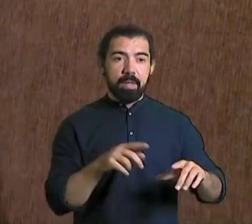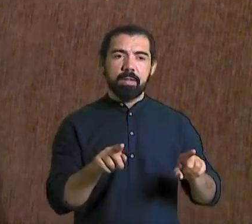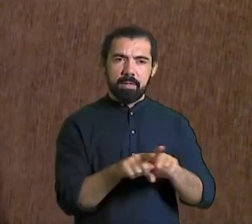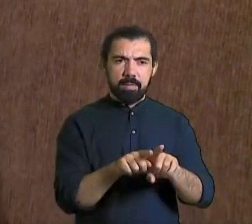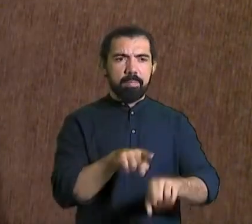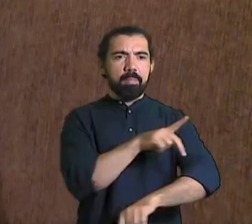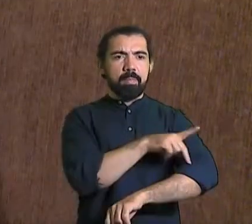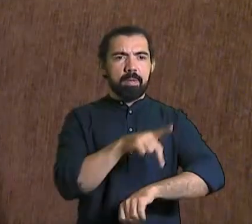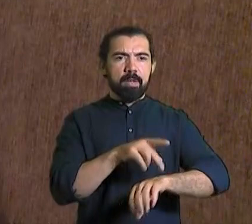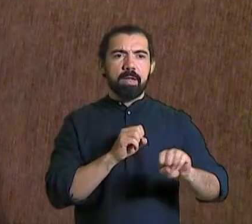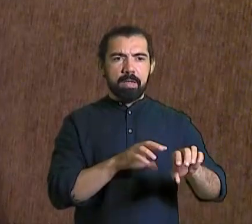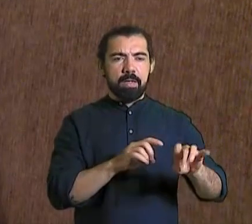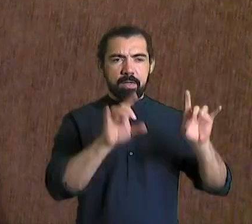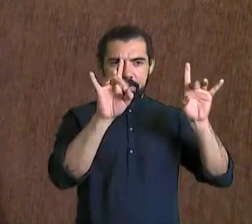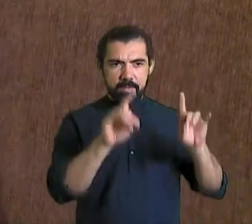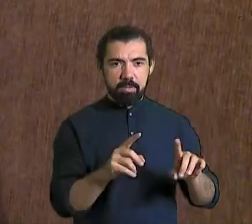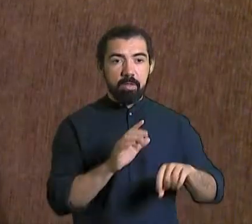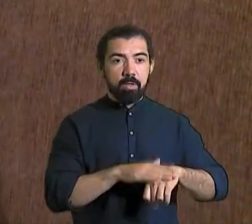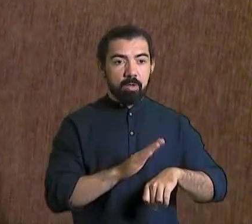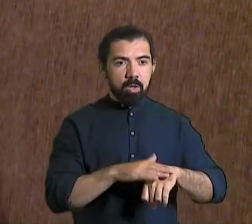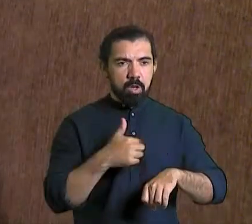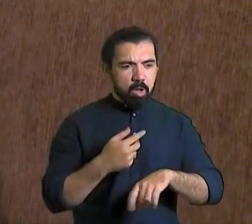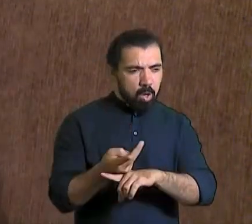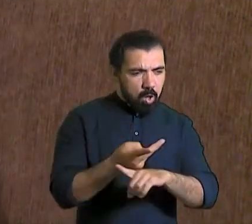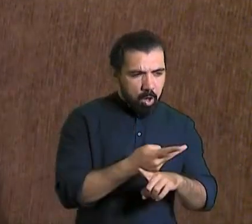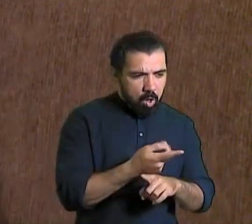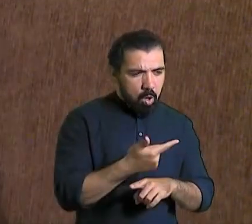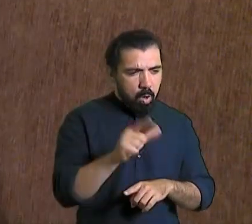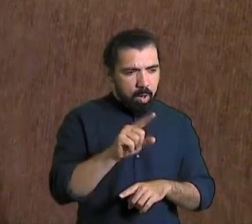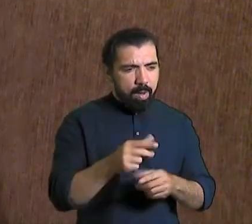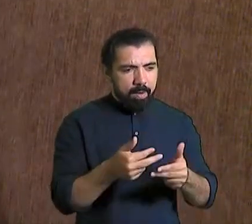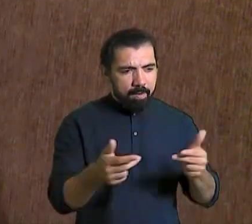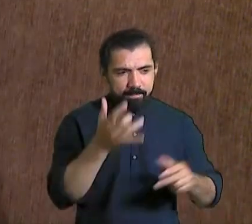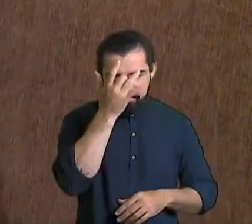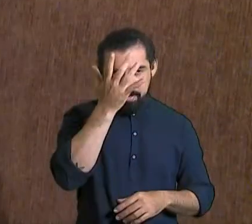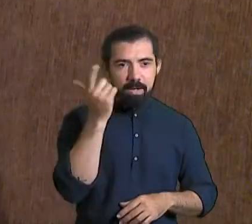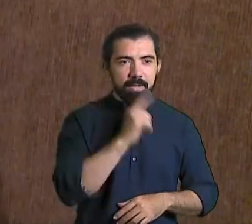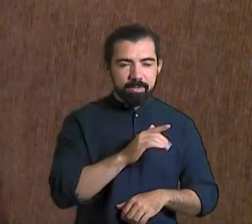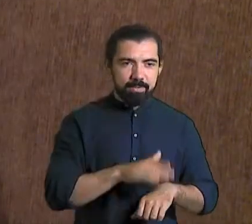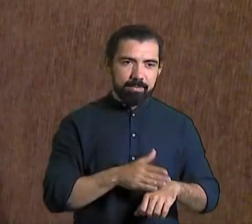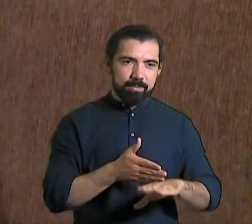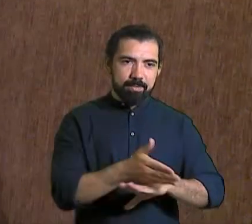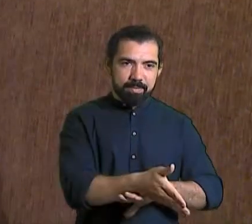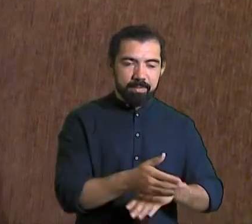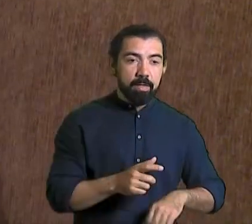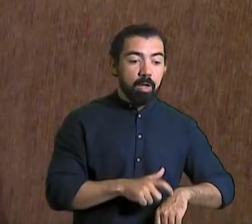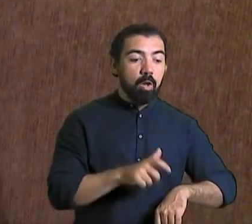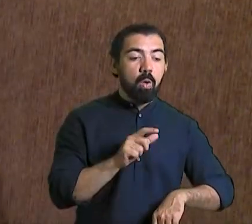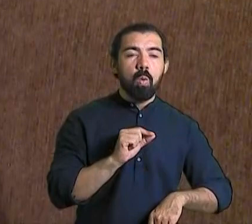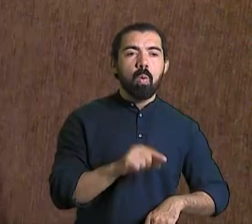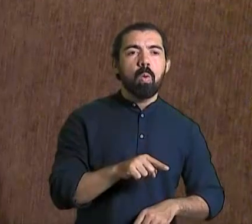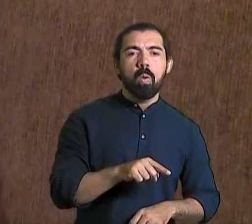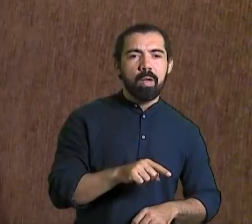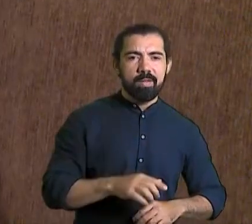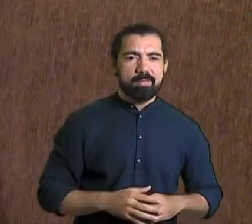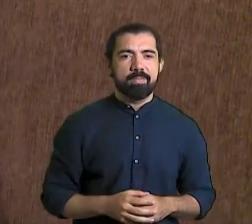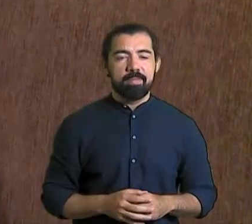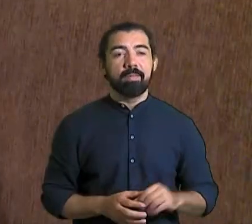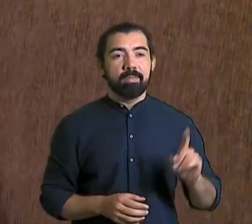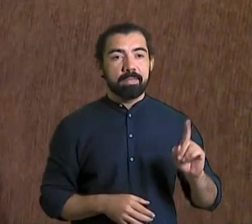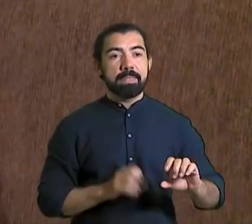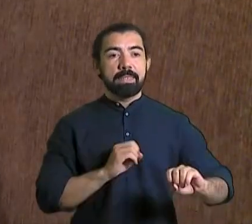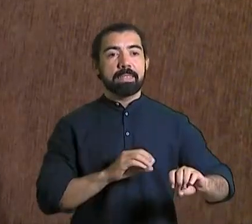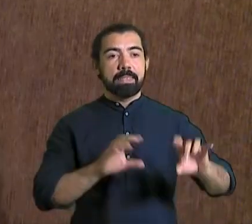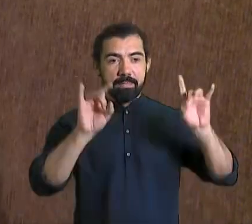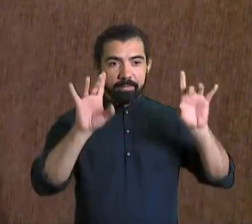e educação especial, porque eu estava procurando uma coisa mais fácil para mim, né? E aí, naquele momento, seria a educação